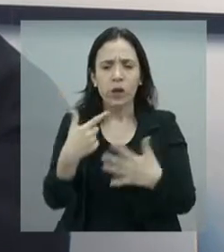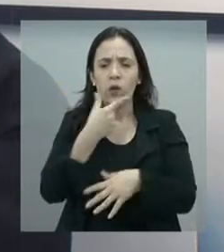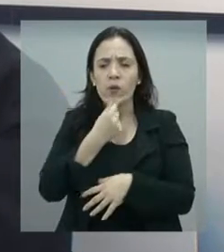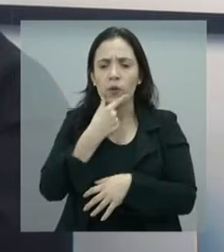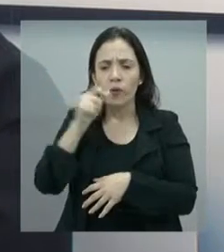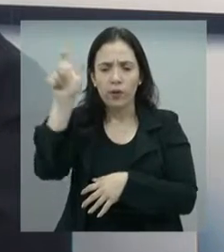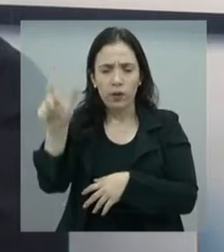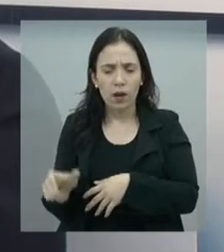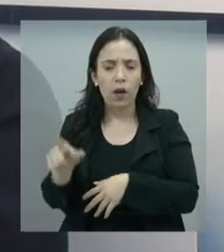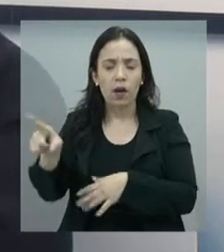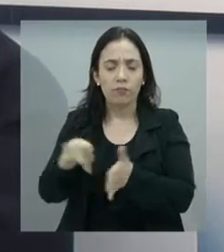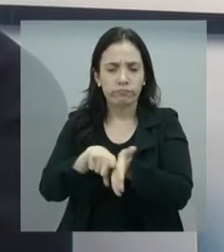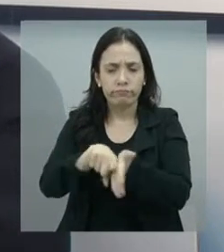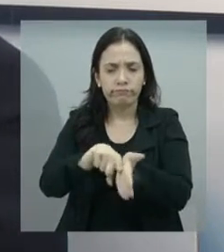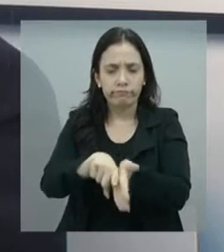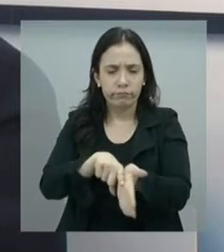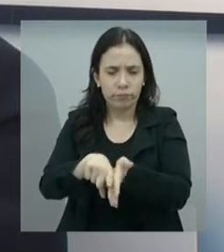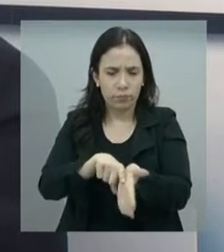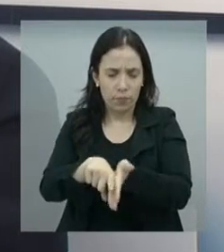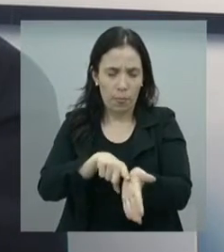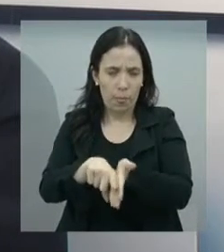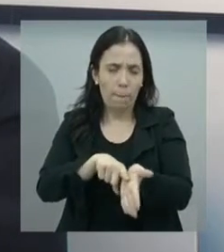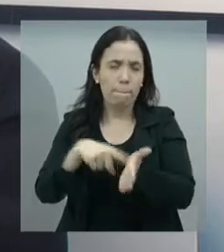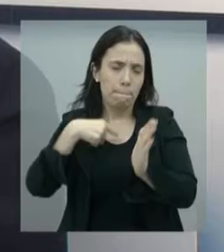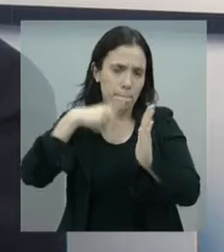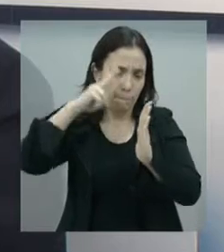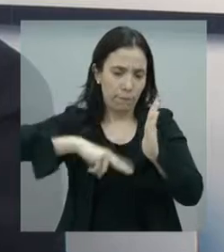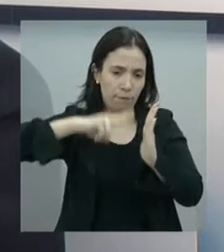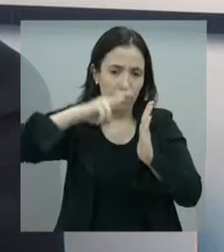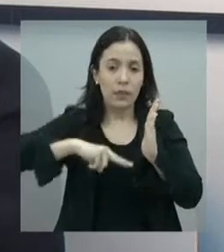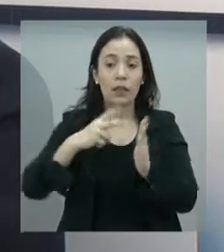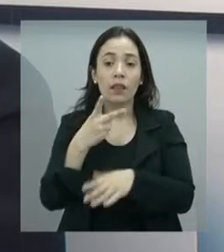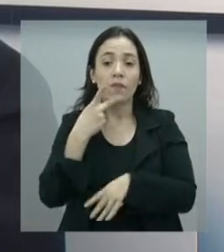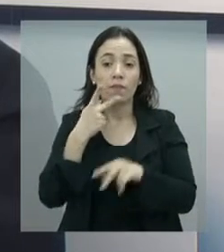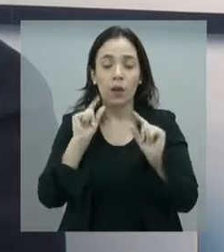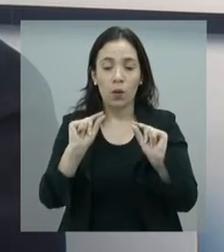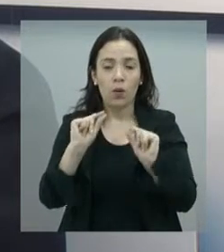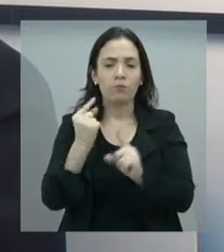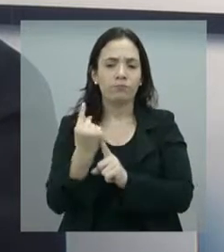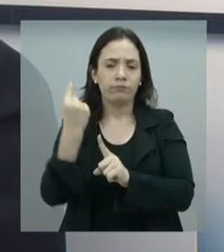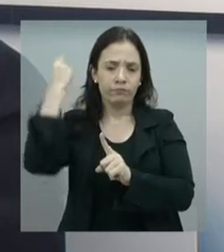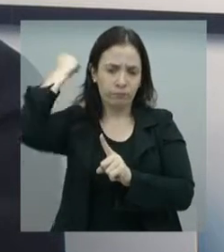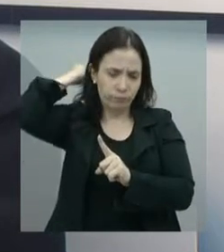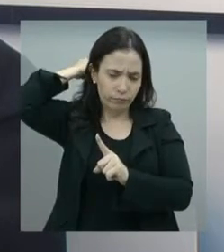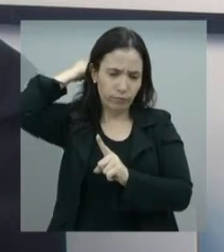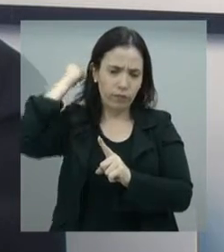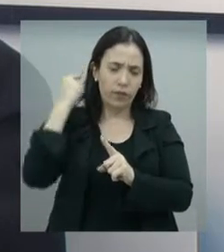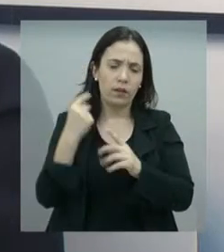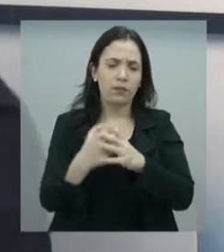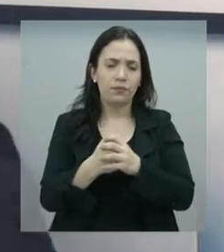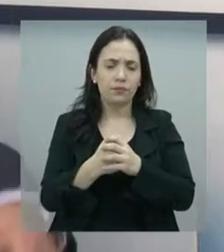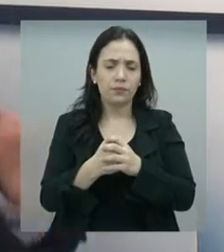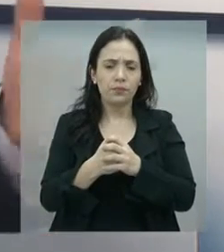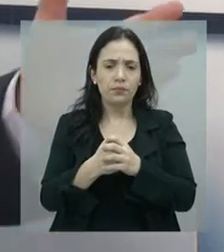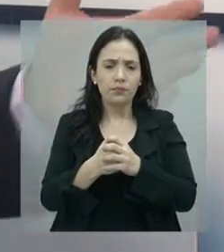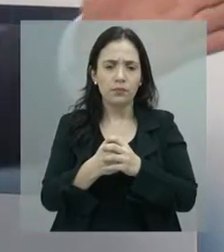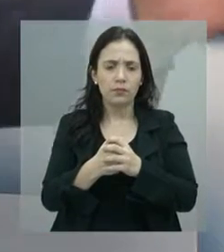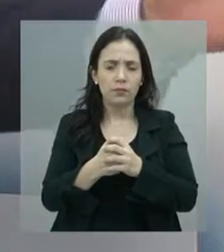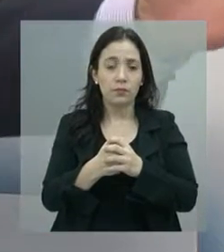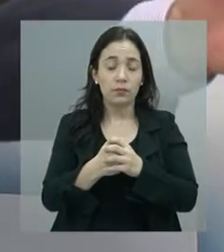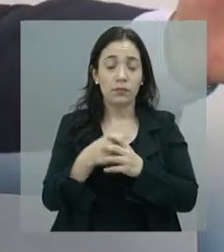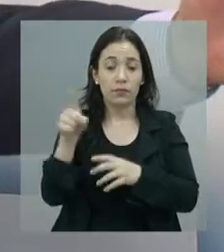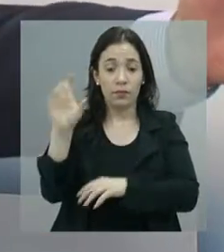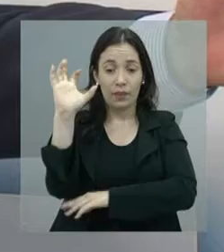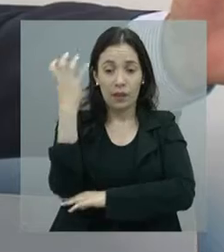deputado. Me disseram, e eu acompanhei e eu li, que lá atrás, eu acho, na época das capitanias hereditárias, o município